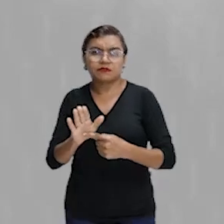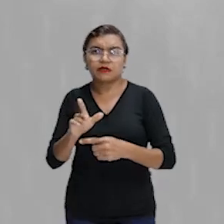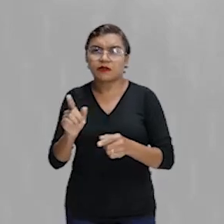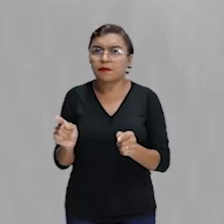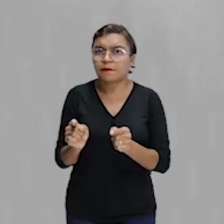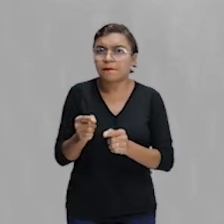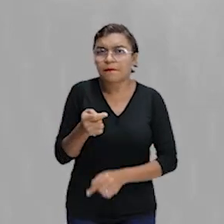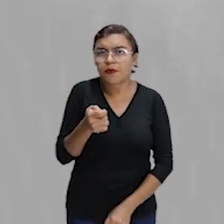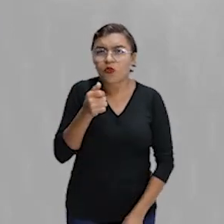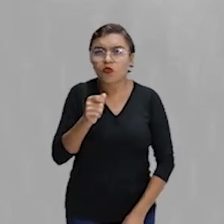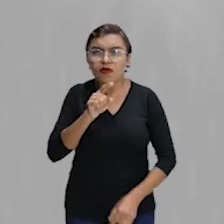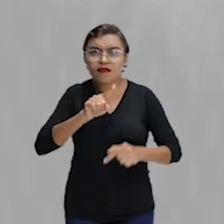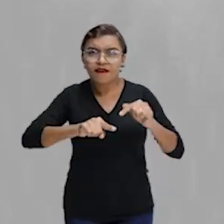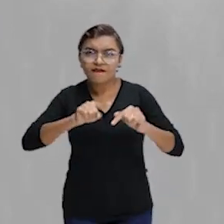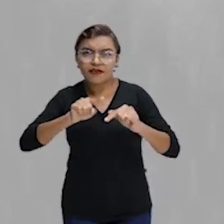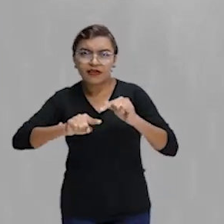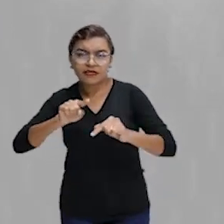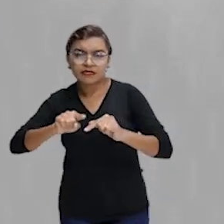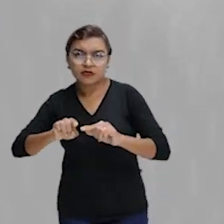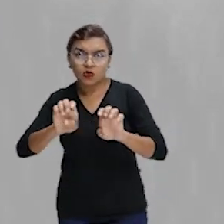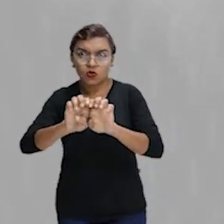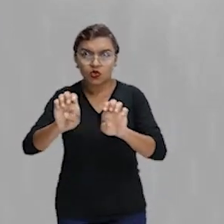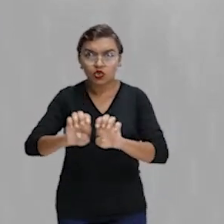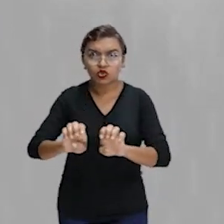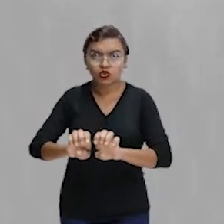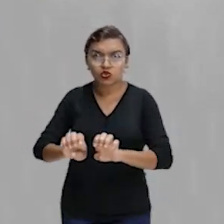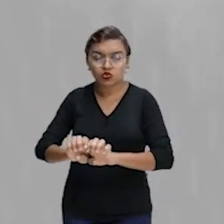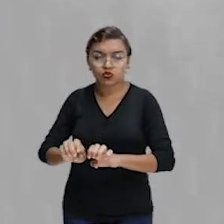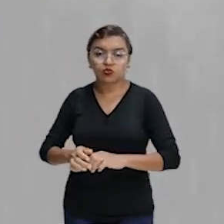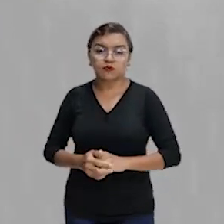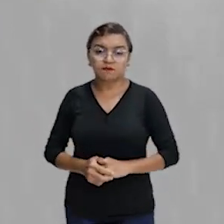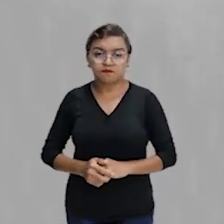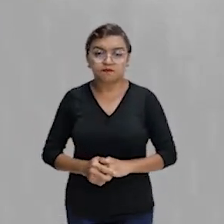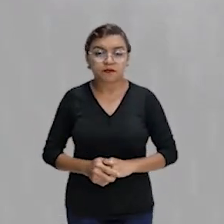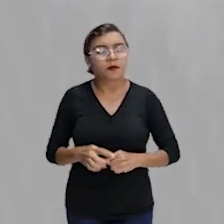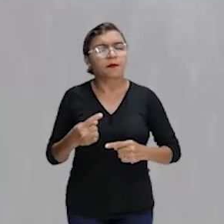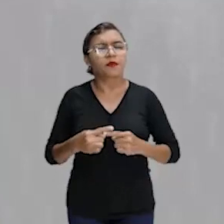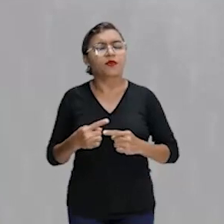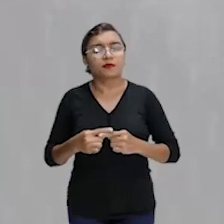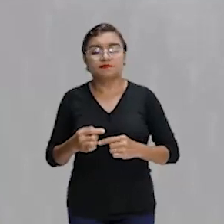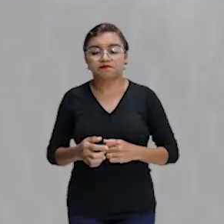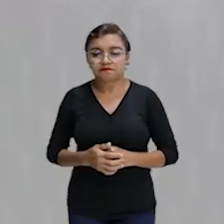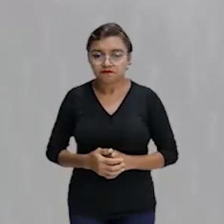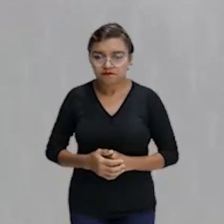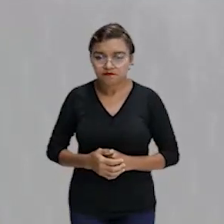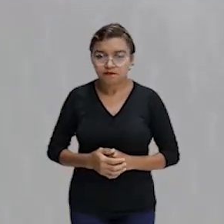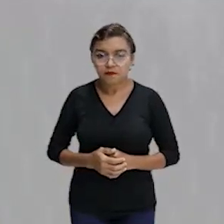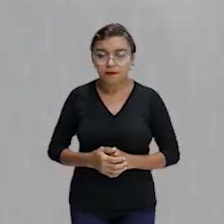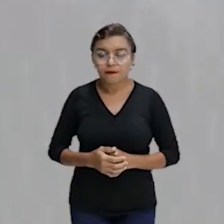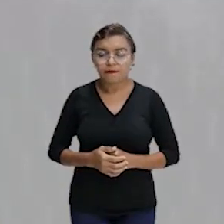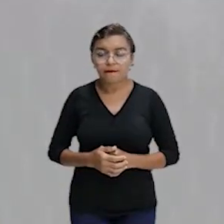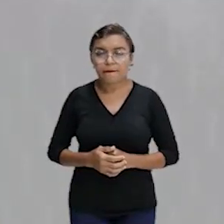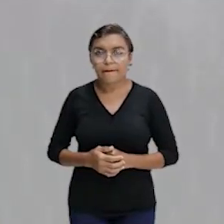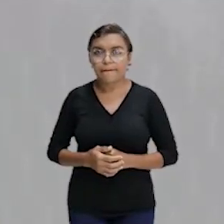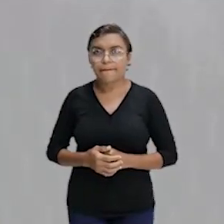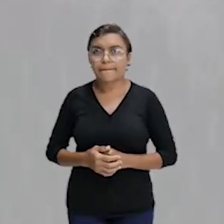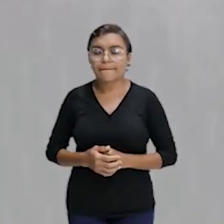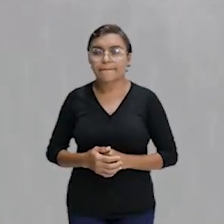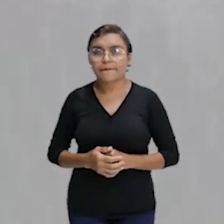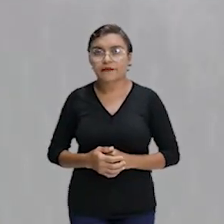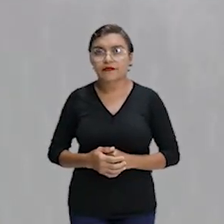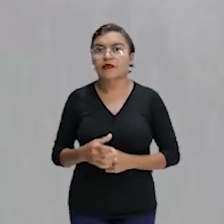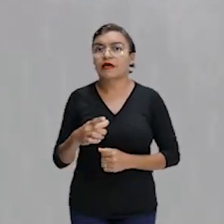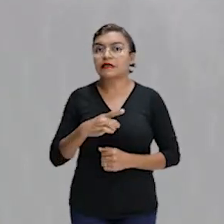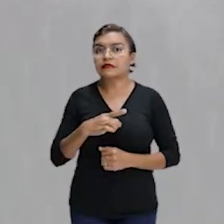variação dessa estrutura aqui padrão, tá? Por que que ela tem essa pequena variação? Justamente porque